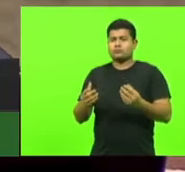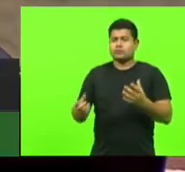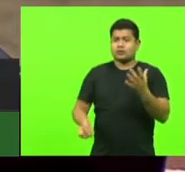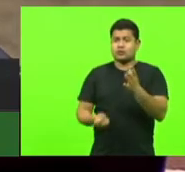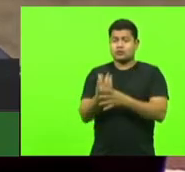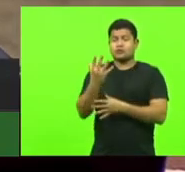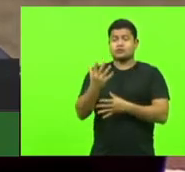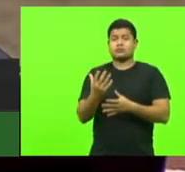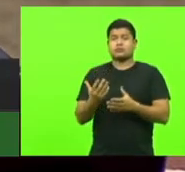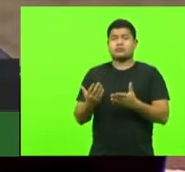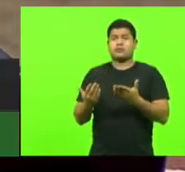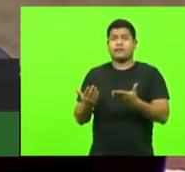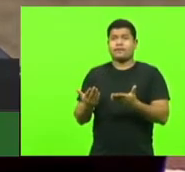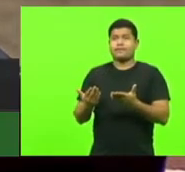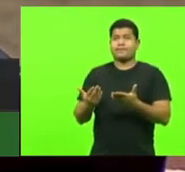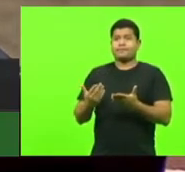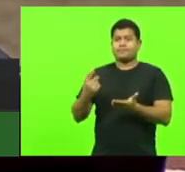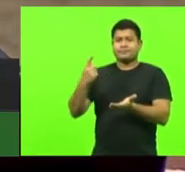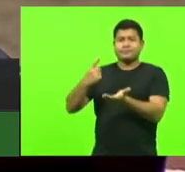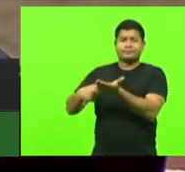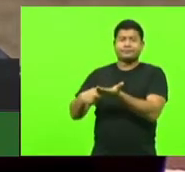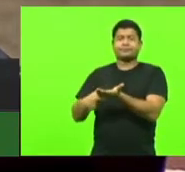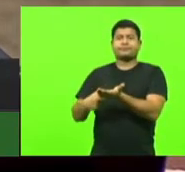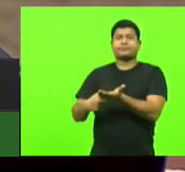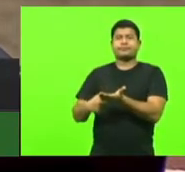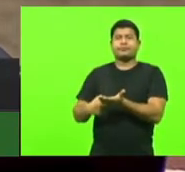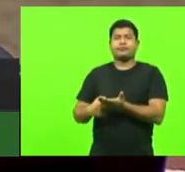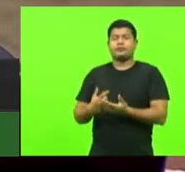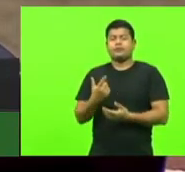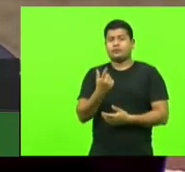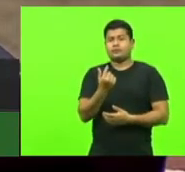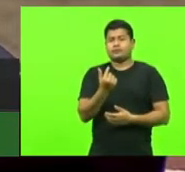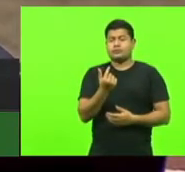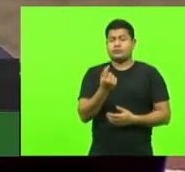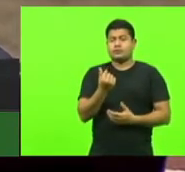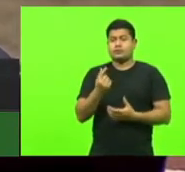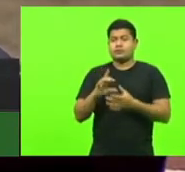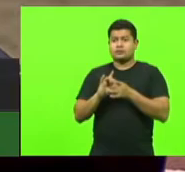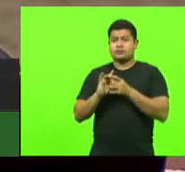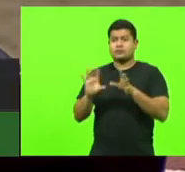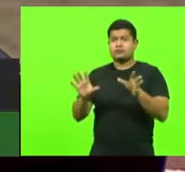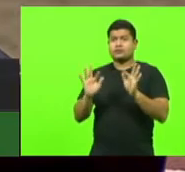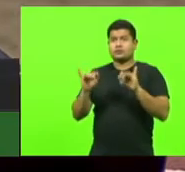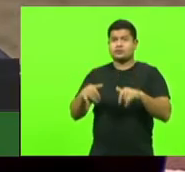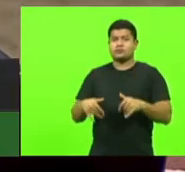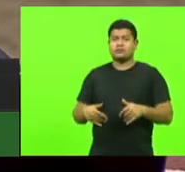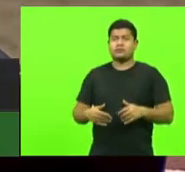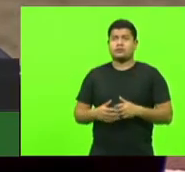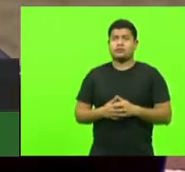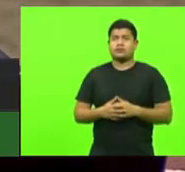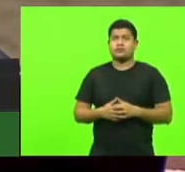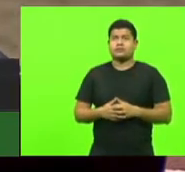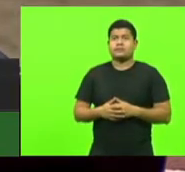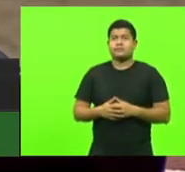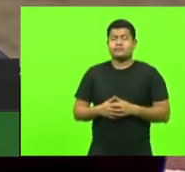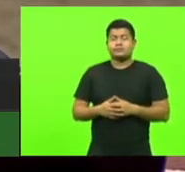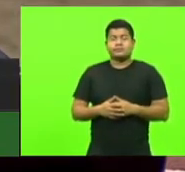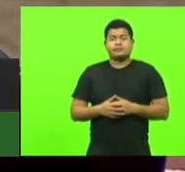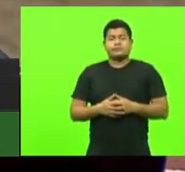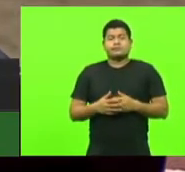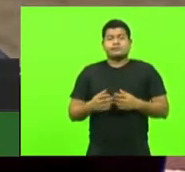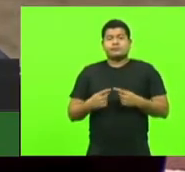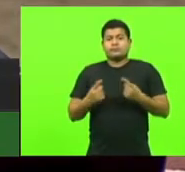desta execução, ou seja, dessa execução final dessa polêmica. Então,